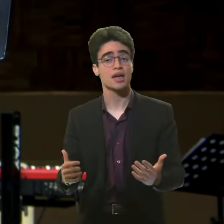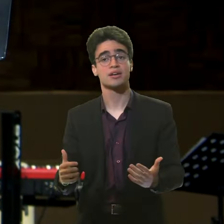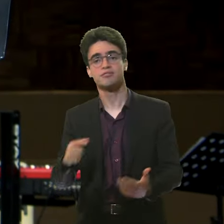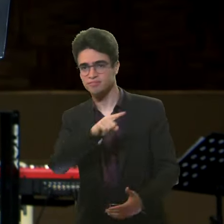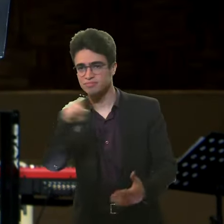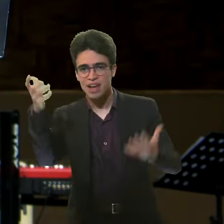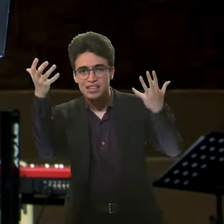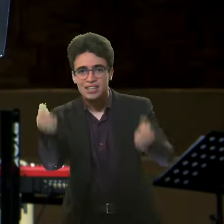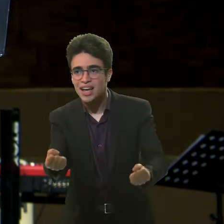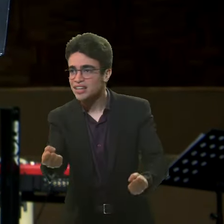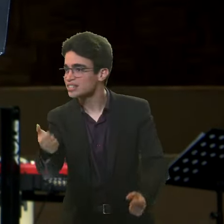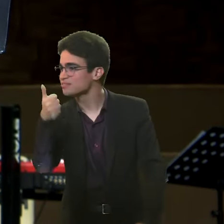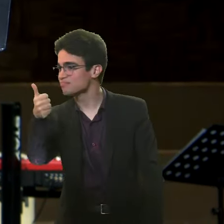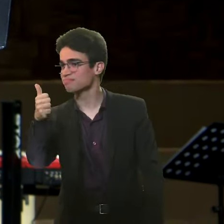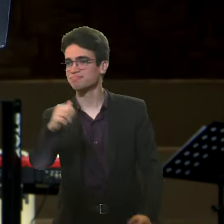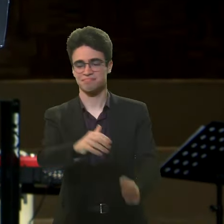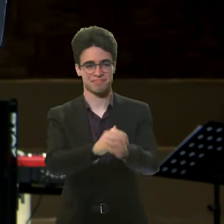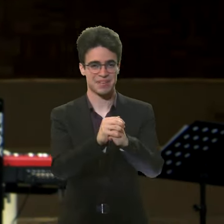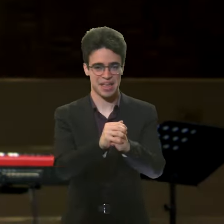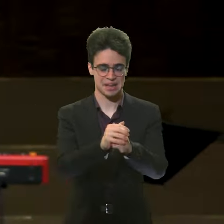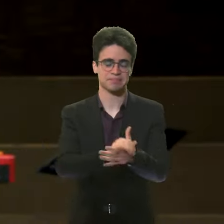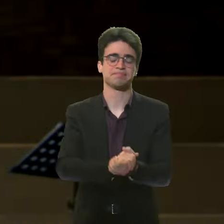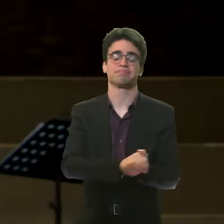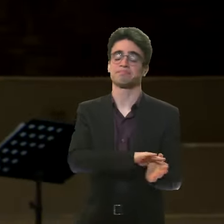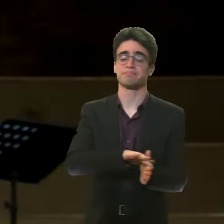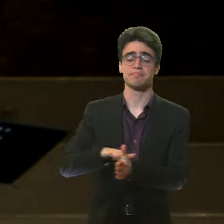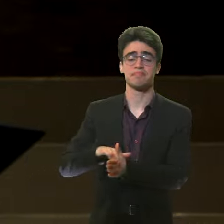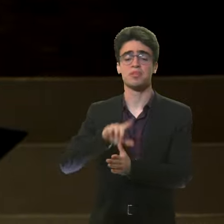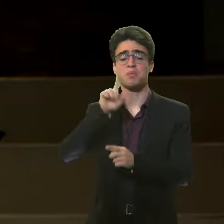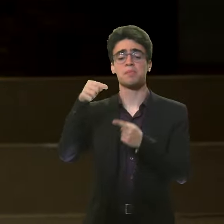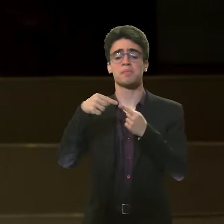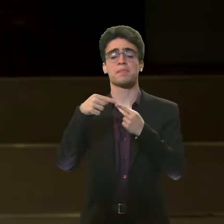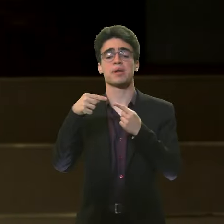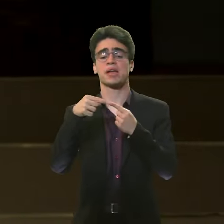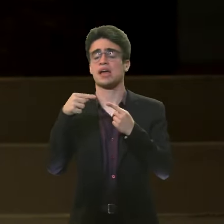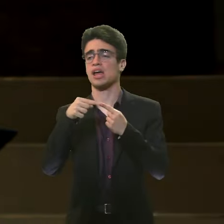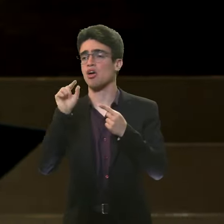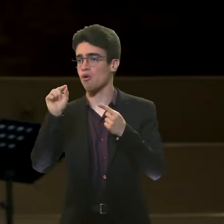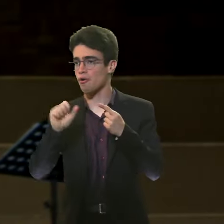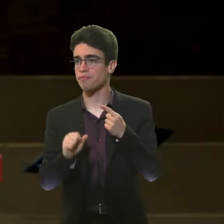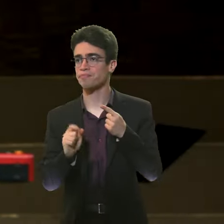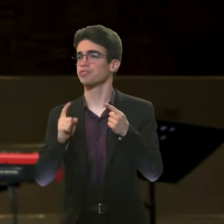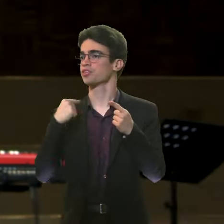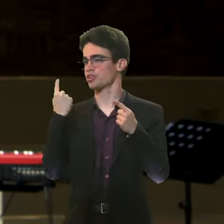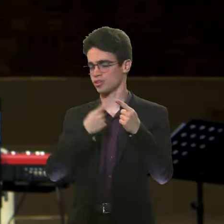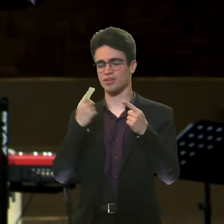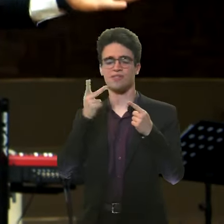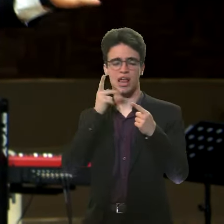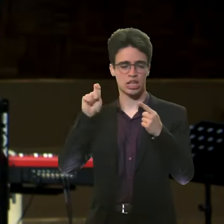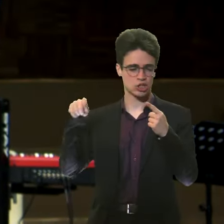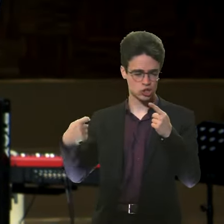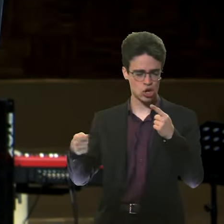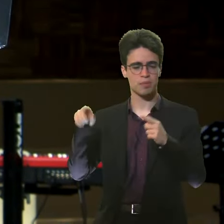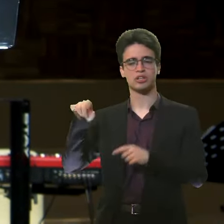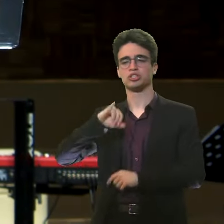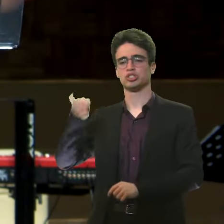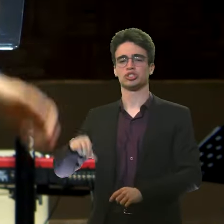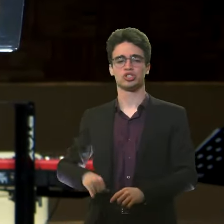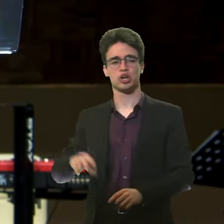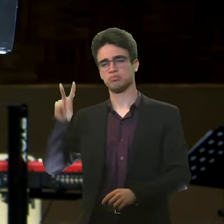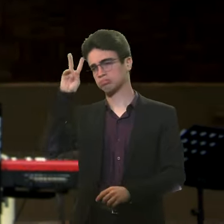juntos? Amém? Primeira lição que a gente encontra no livro de Jó, e aqui a gente vai falar sobre toda a história de Jó.